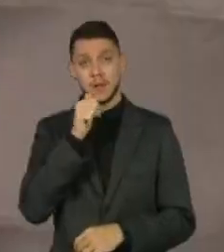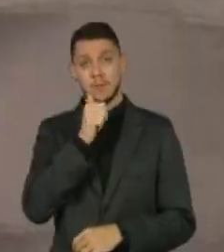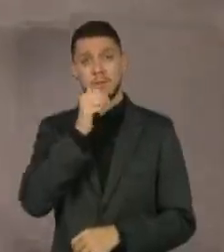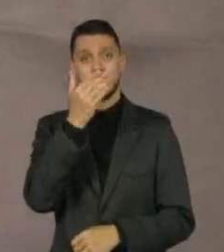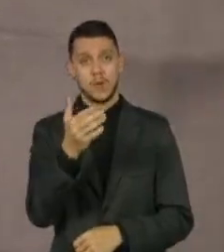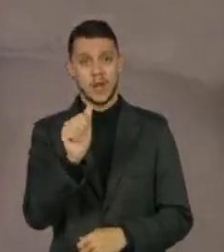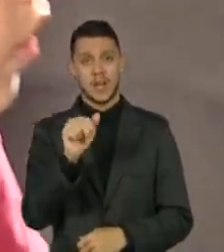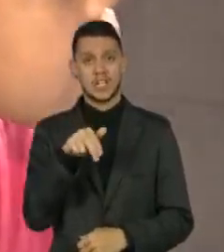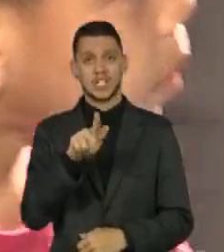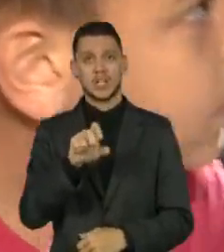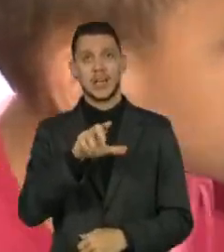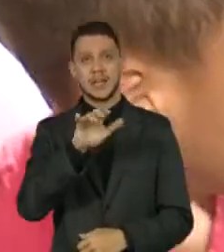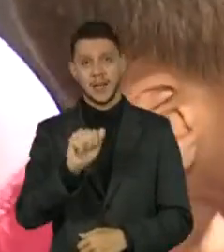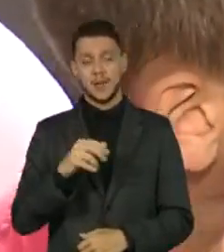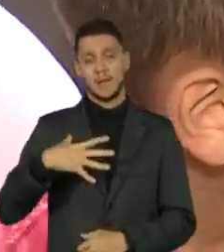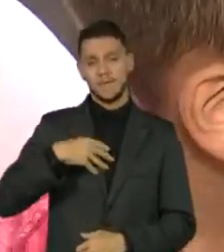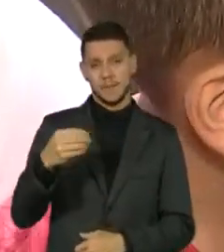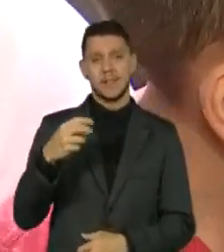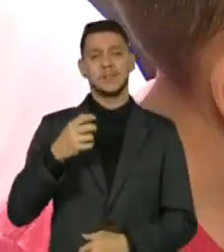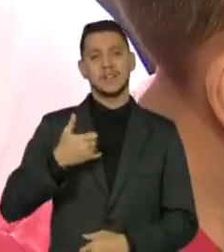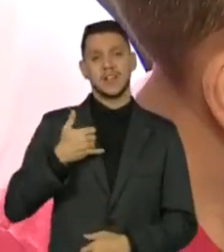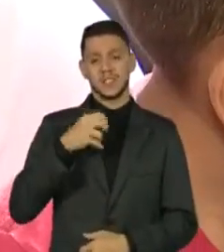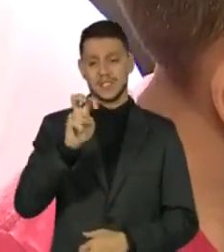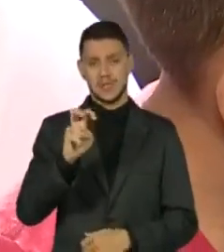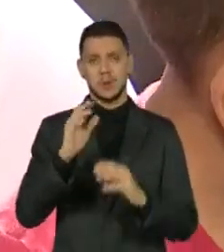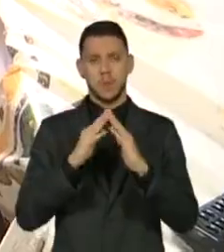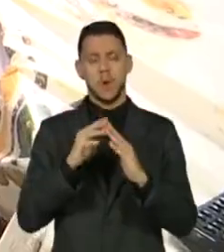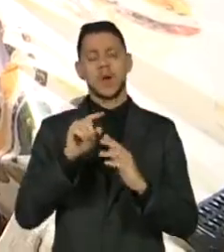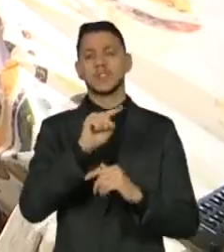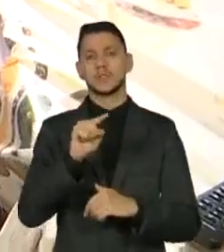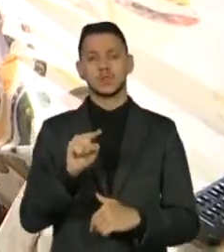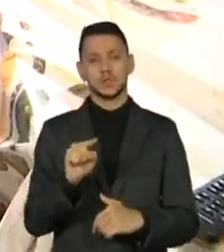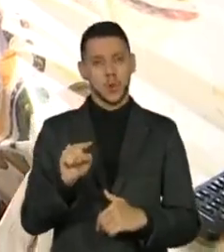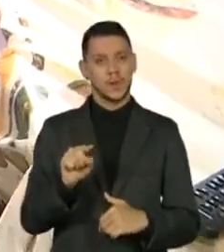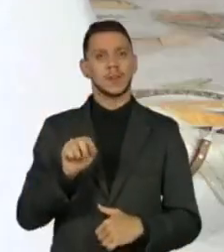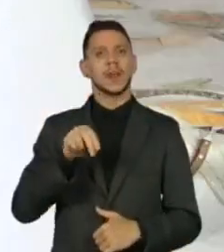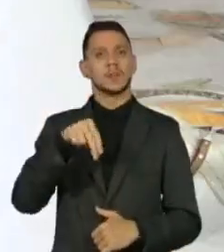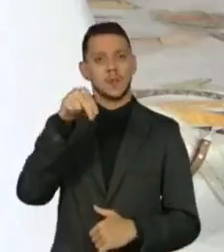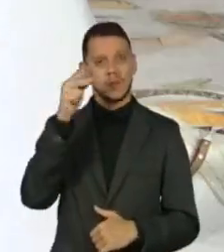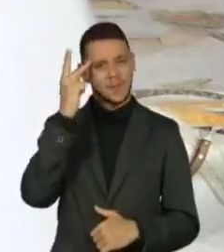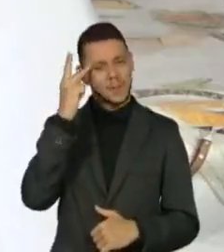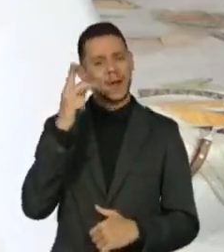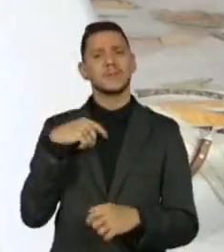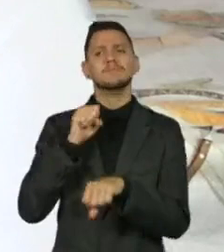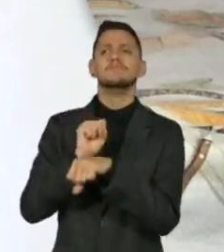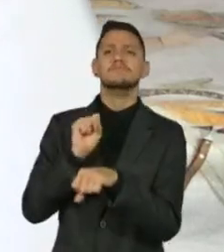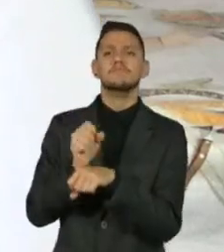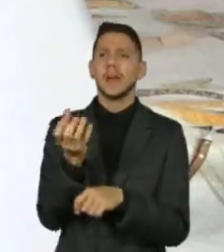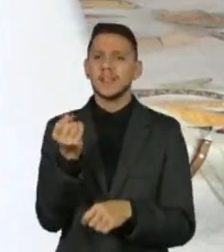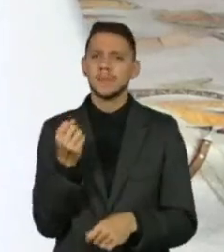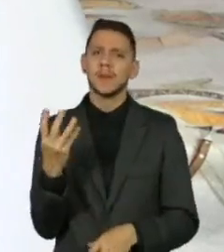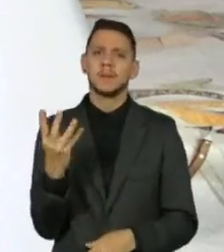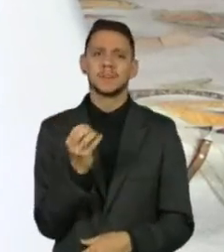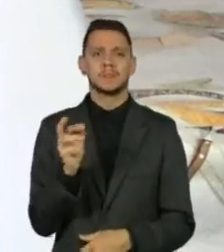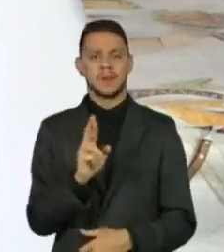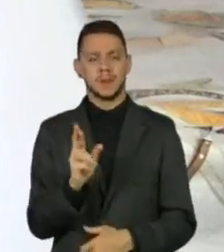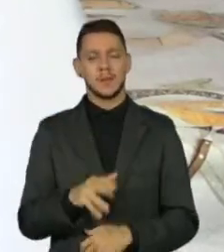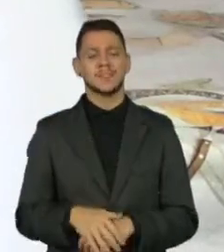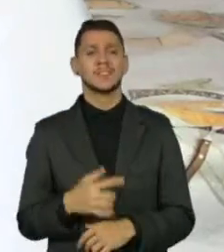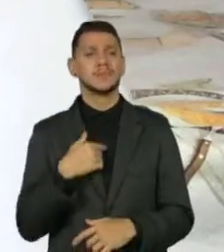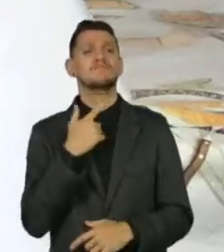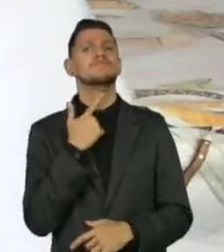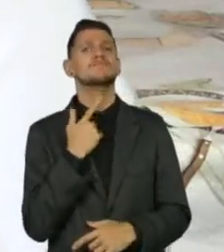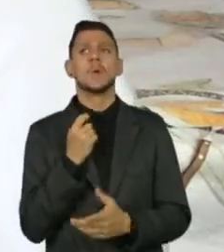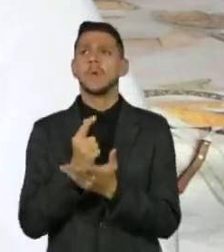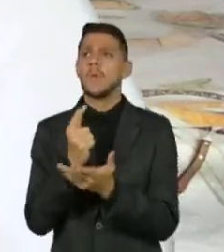com um filho de 5 anos na Zona Norte de São Paulo e espera receber o valor completo. Eu pretendo comprar alguma coisinha, né, para ajudar aqui em